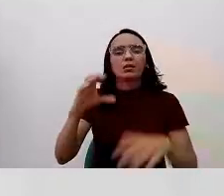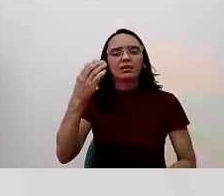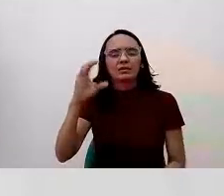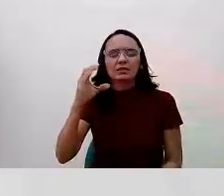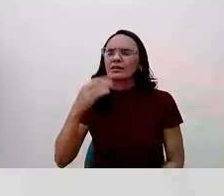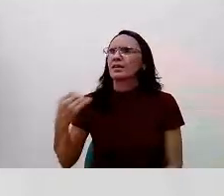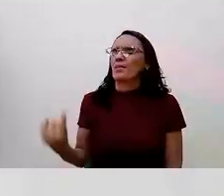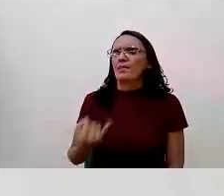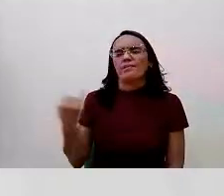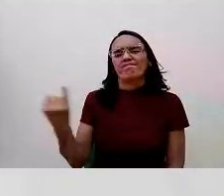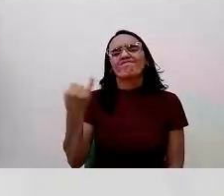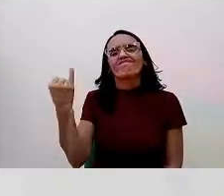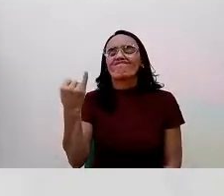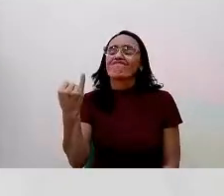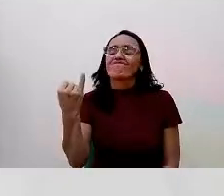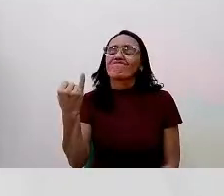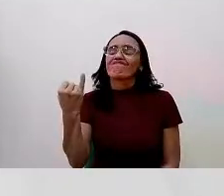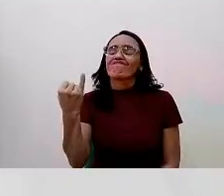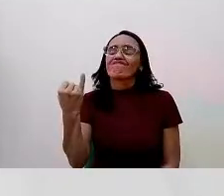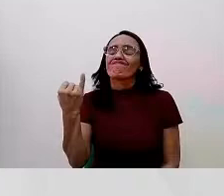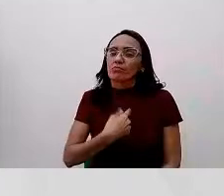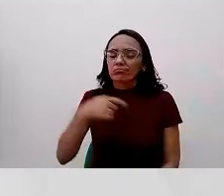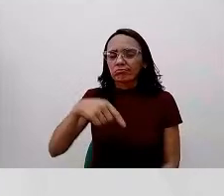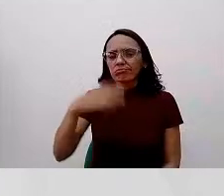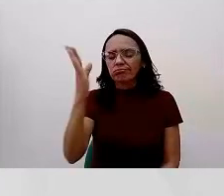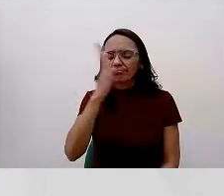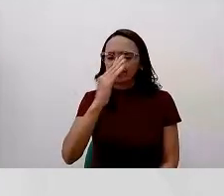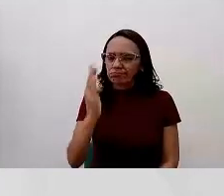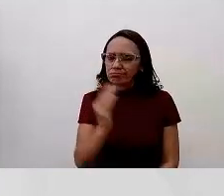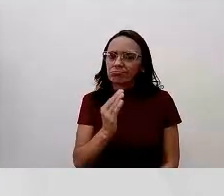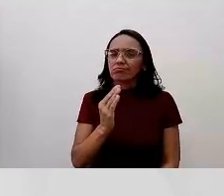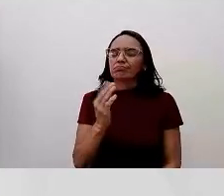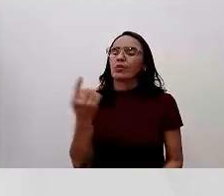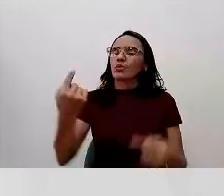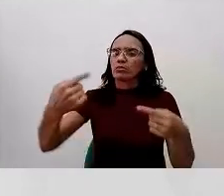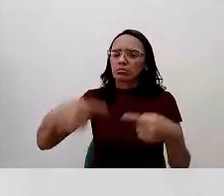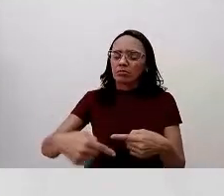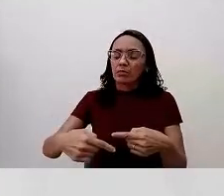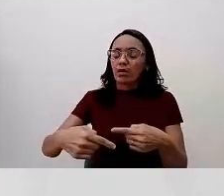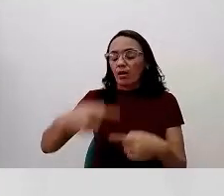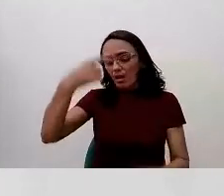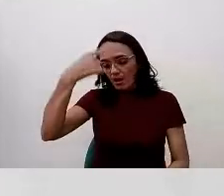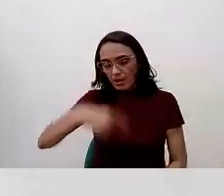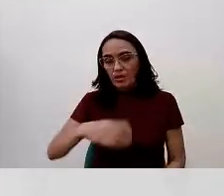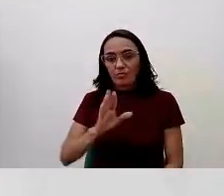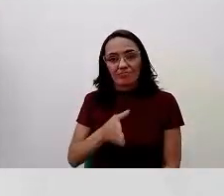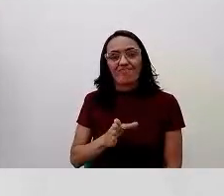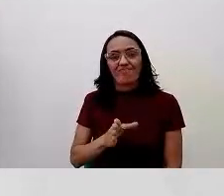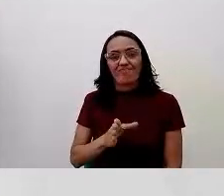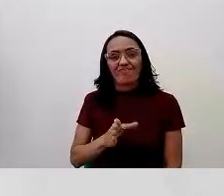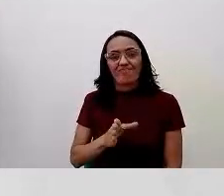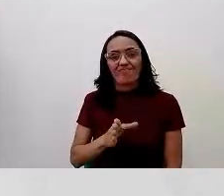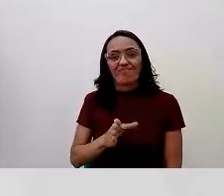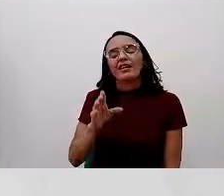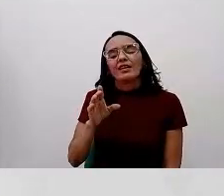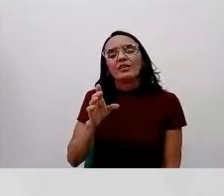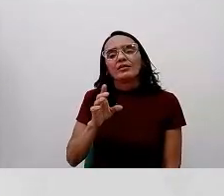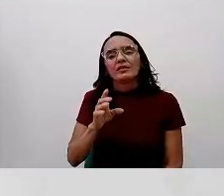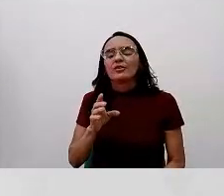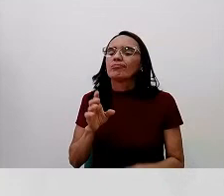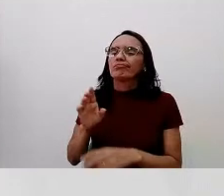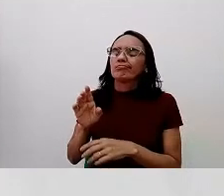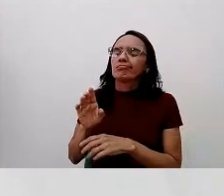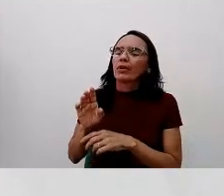desafio para a gente, né? Eu sou o professor Daílson, eu já estou à frente, né, desse evento no nosso campus da Ceilândia há pelo